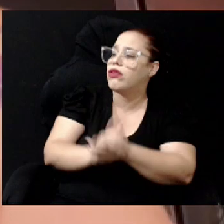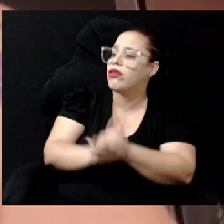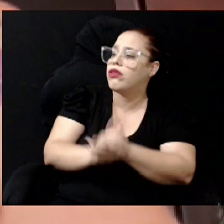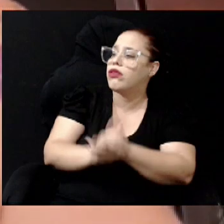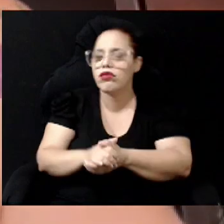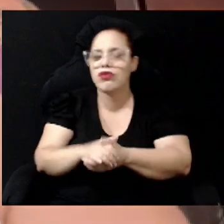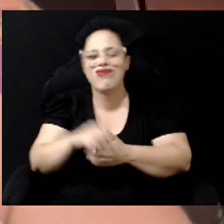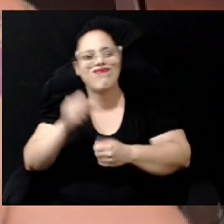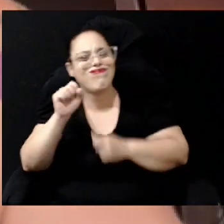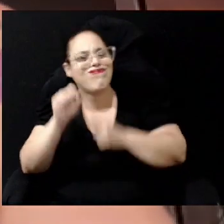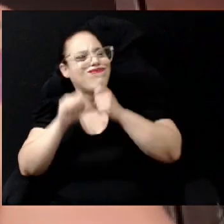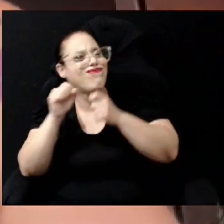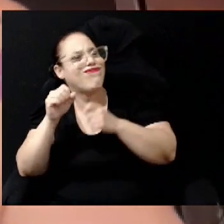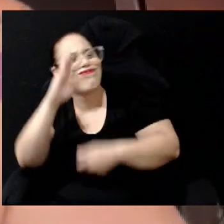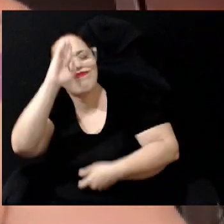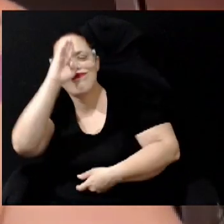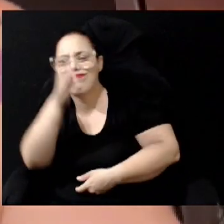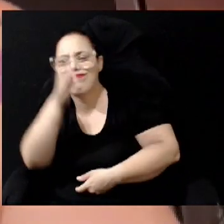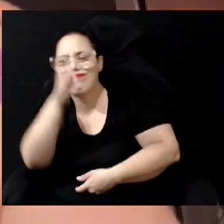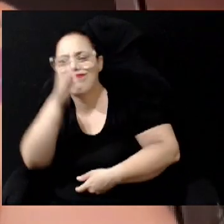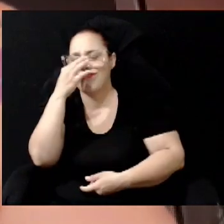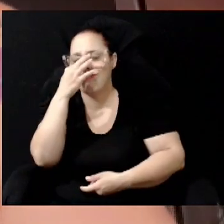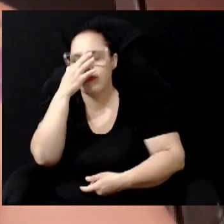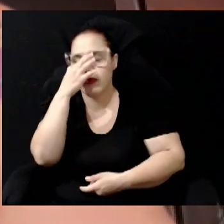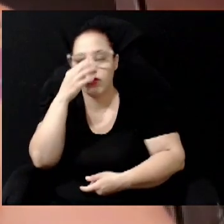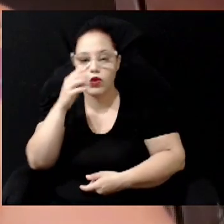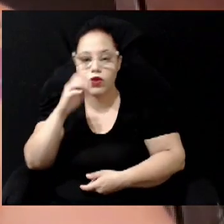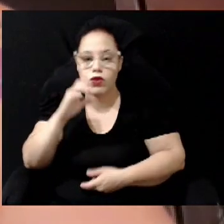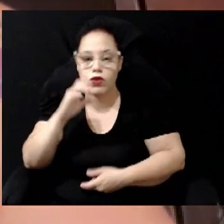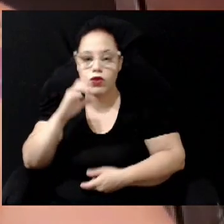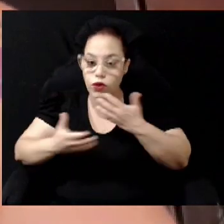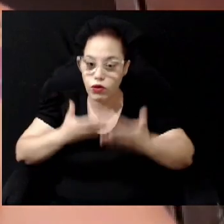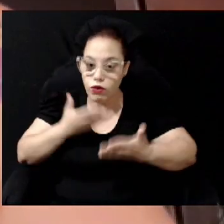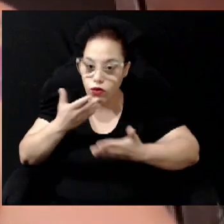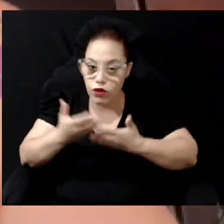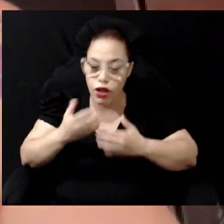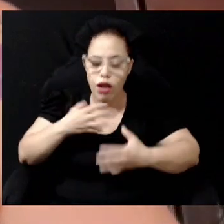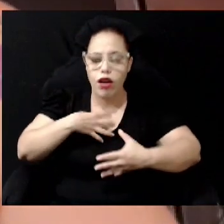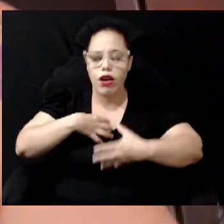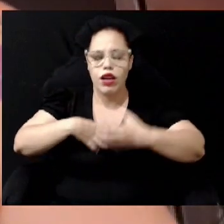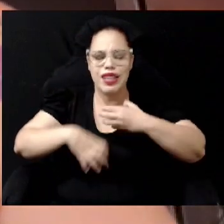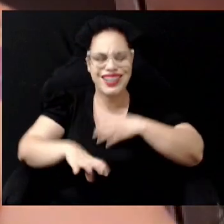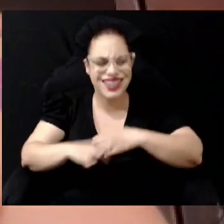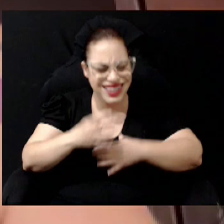causa principalmente esses processos de ansiedade, né?